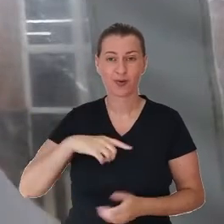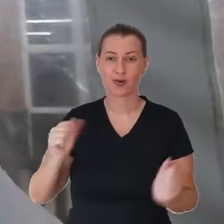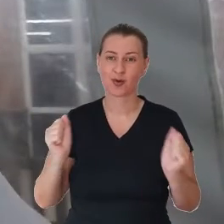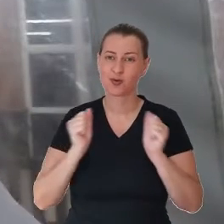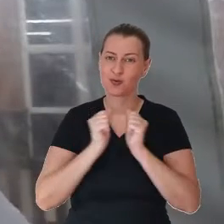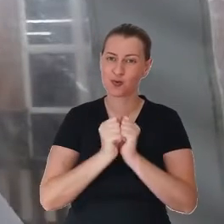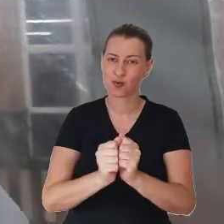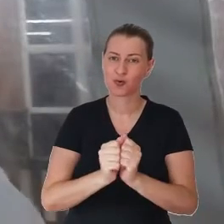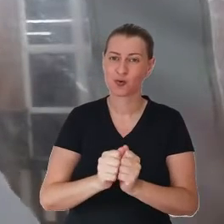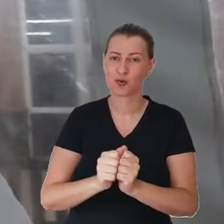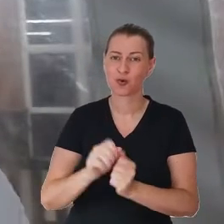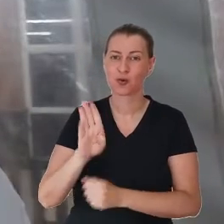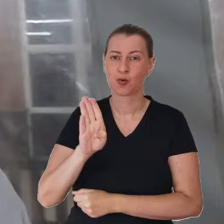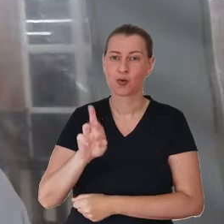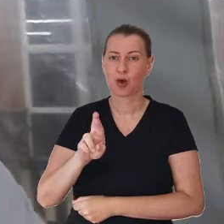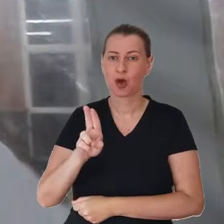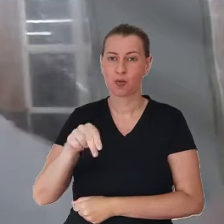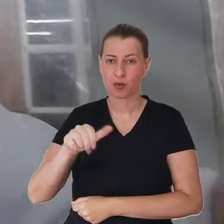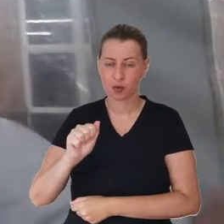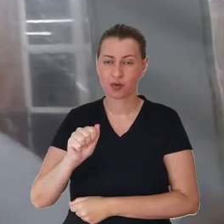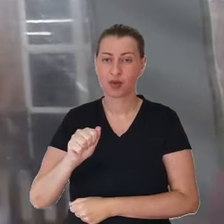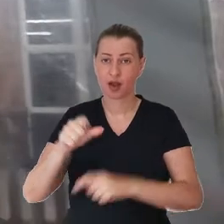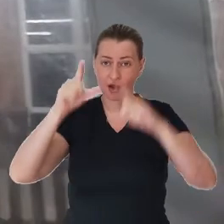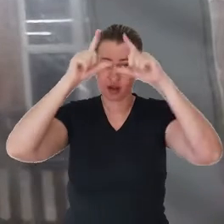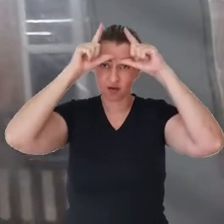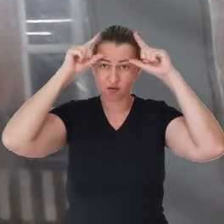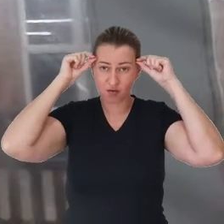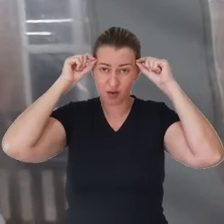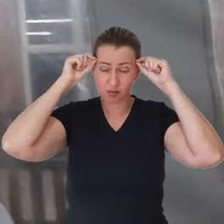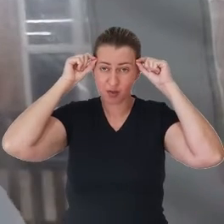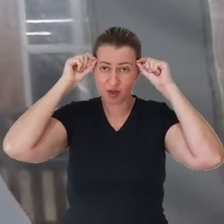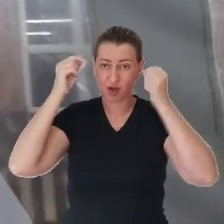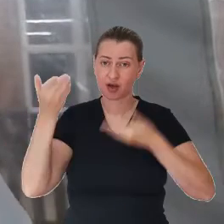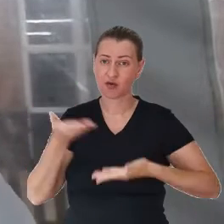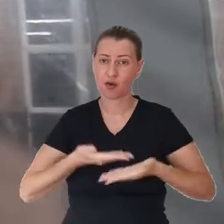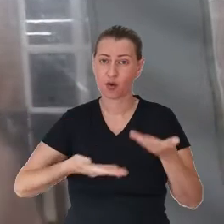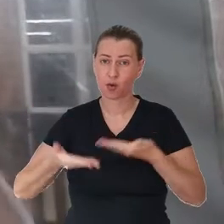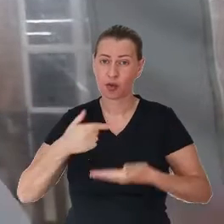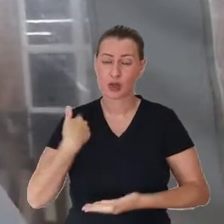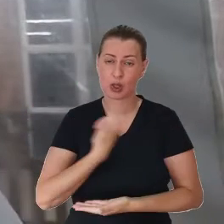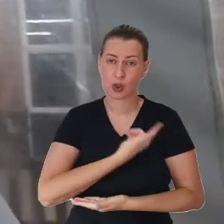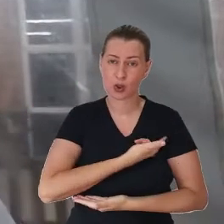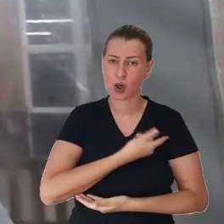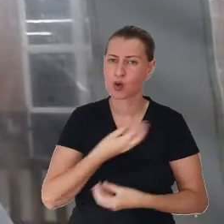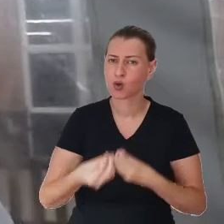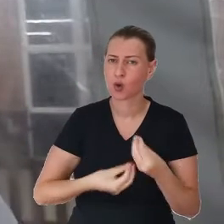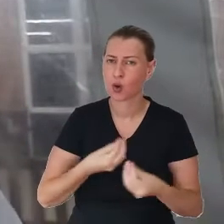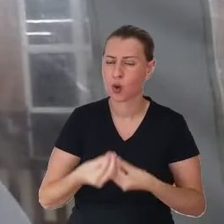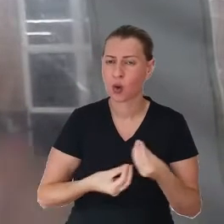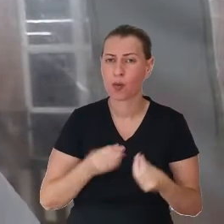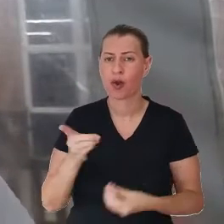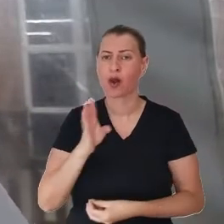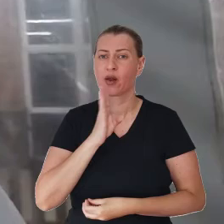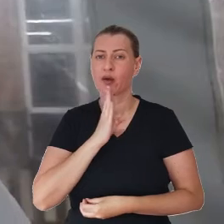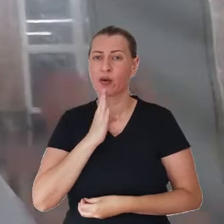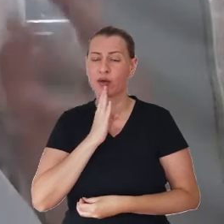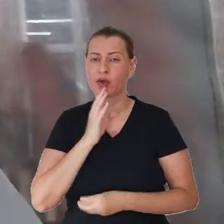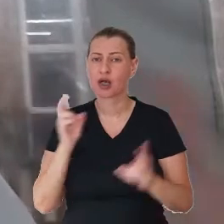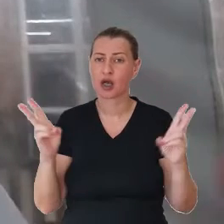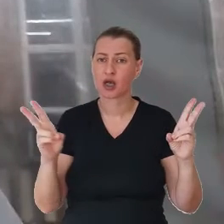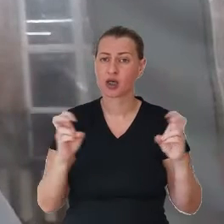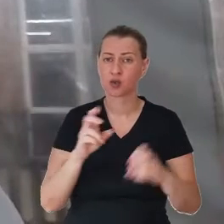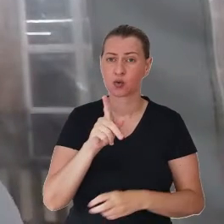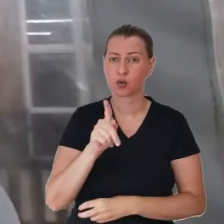Bruna Juliana, que é enfermeira lá no SAI, que vai compartilhar um pouco com a gente do conhecimento dela sobre PrEP